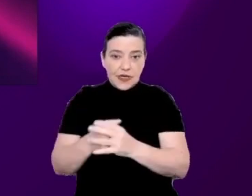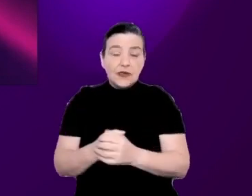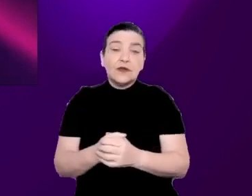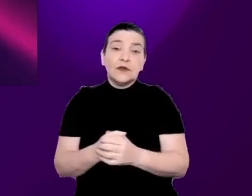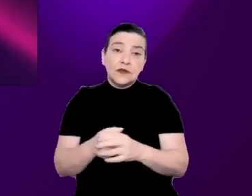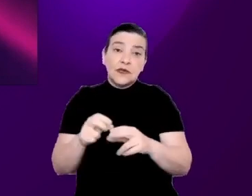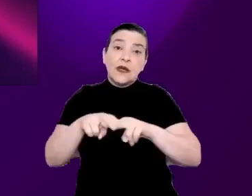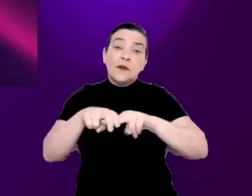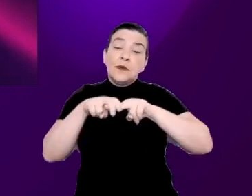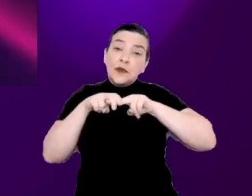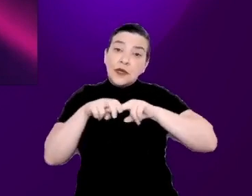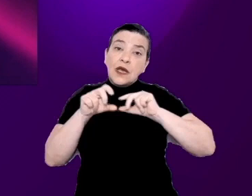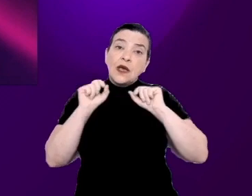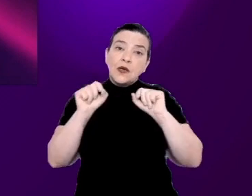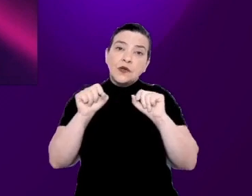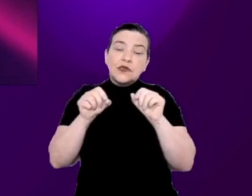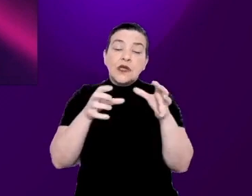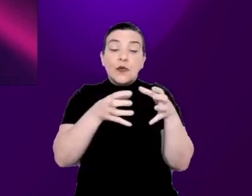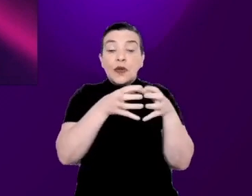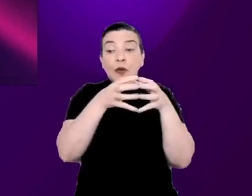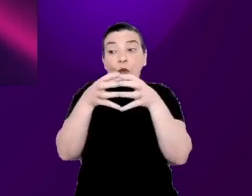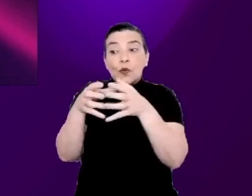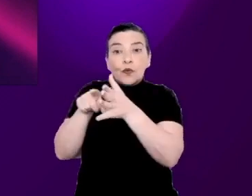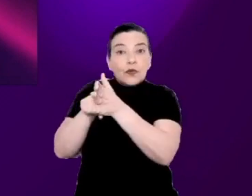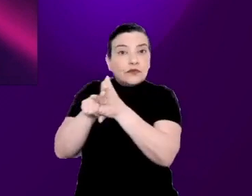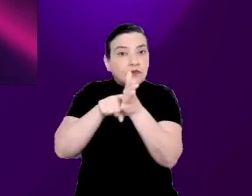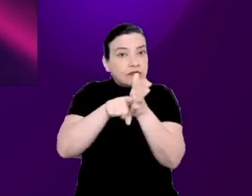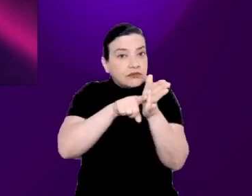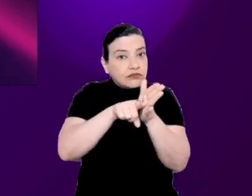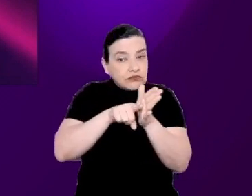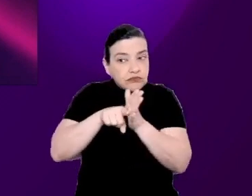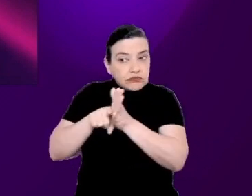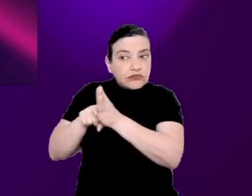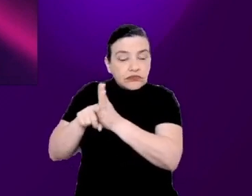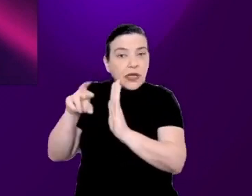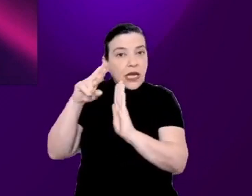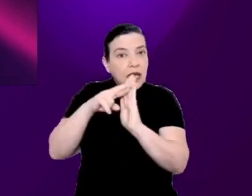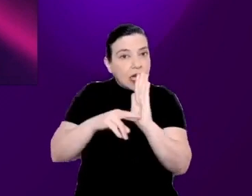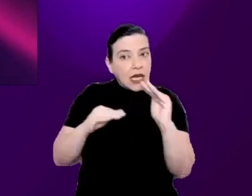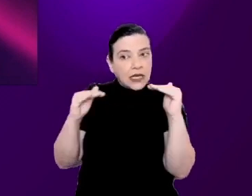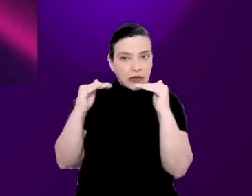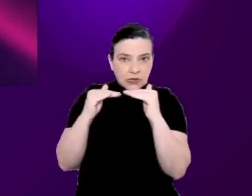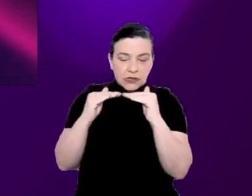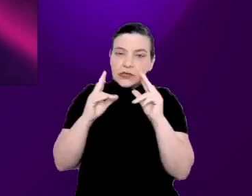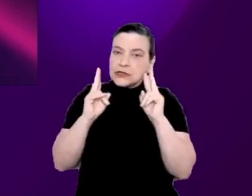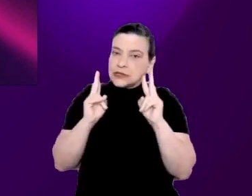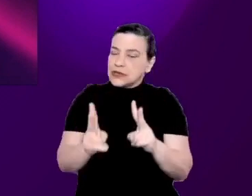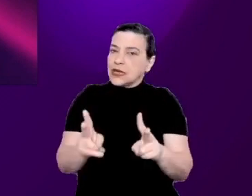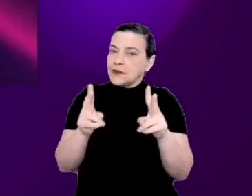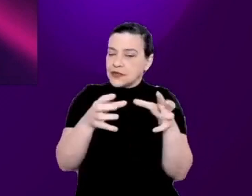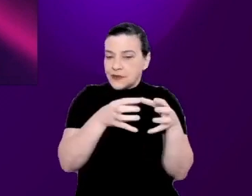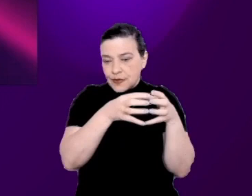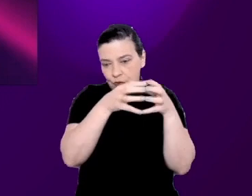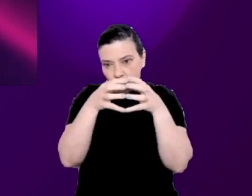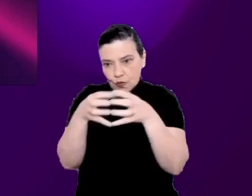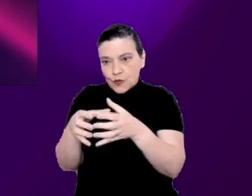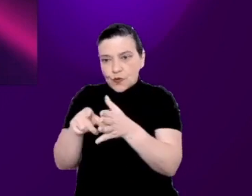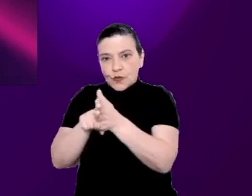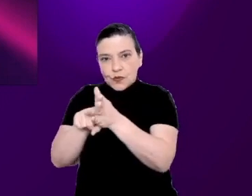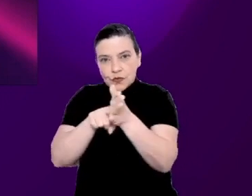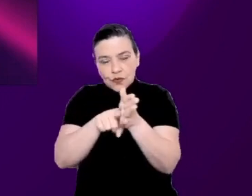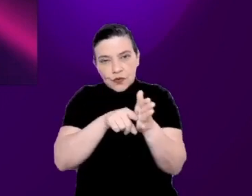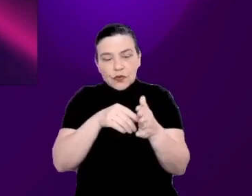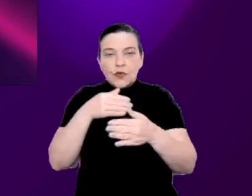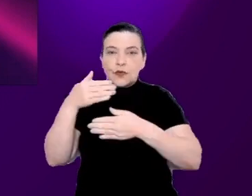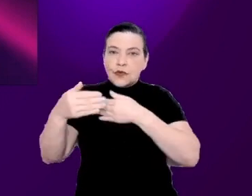através da auditoria de diretrizes, né, das diretrizes. Então, a gente faz auditorias clínicas desses processos